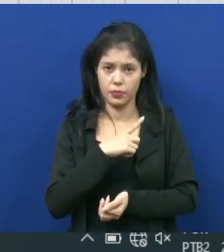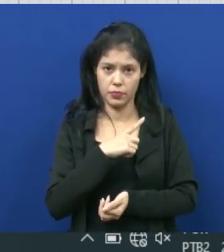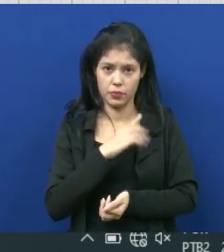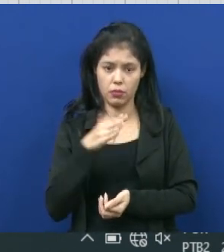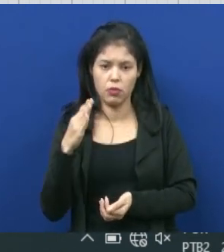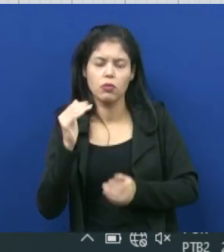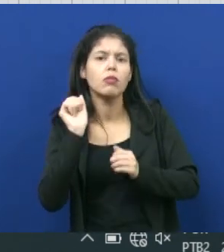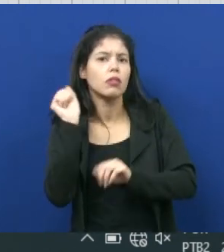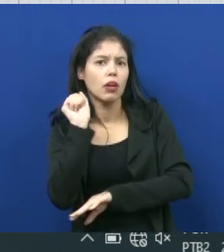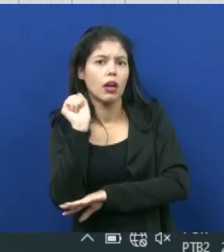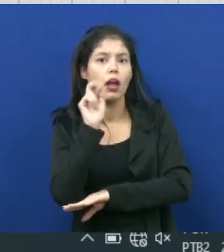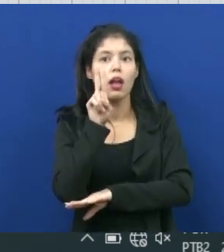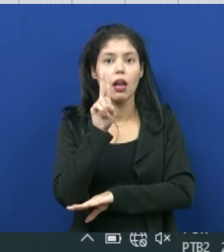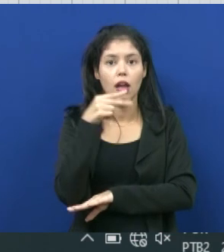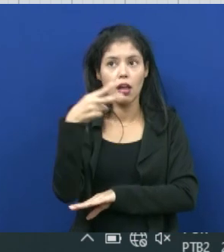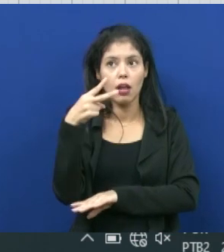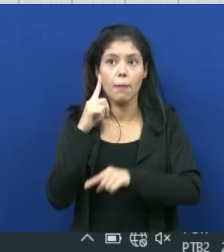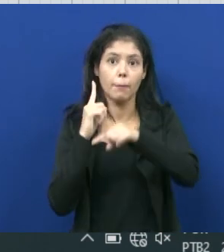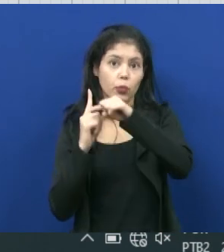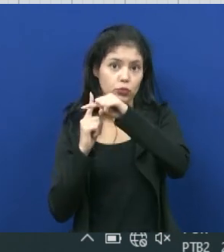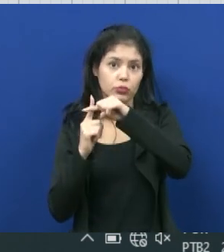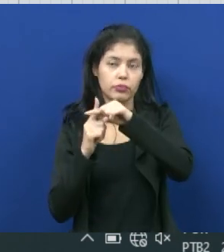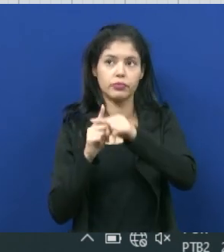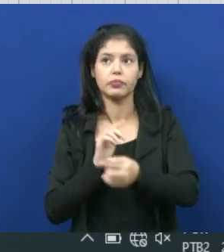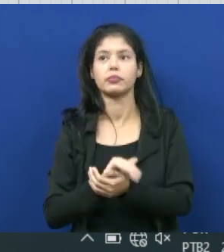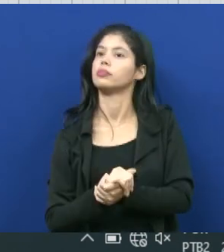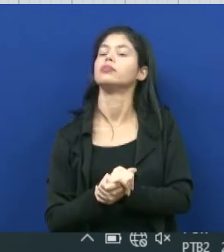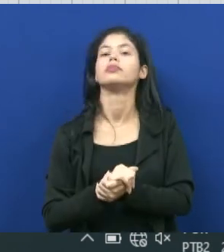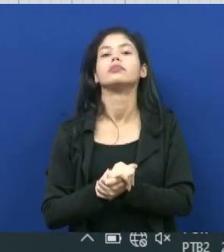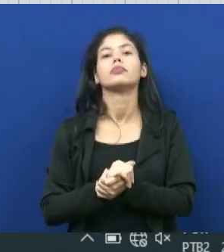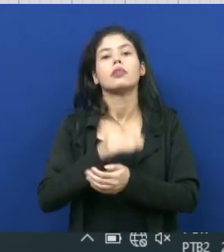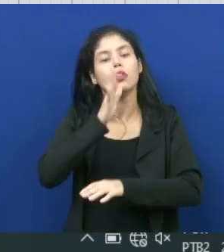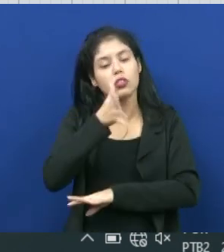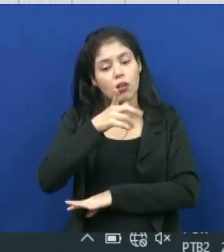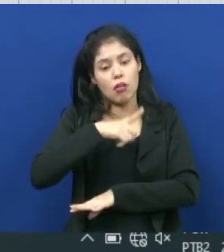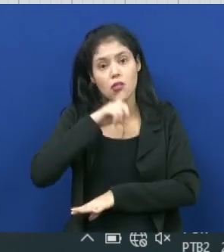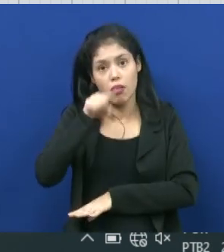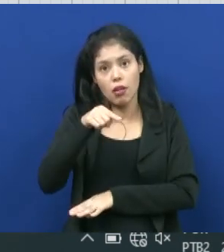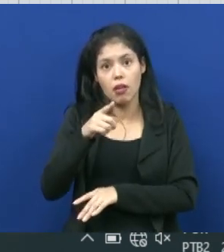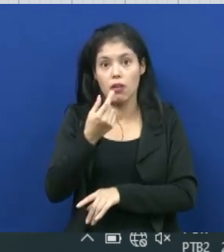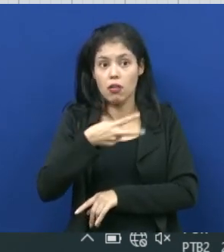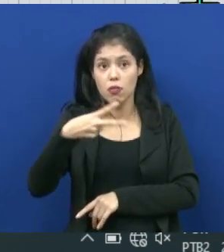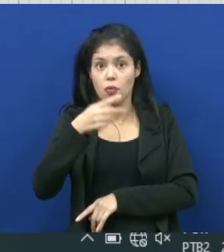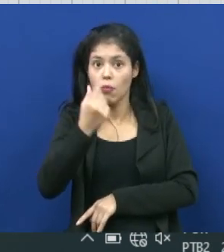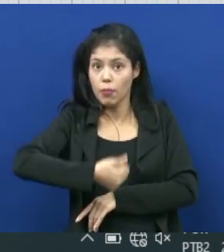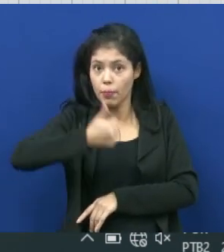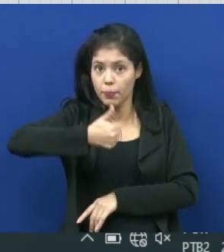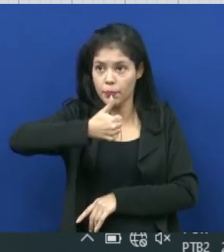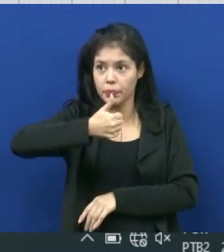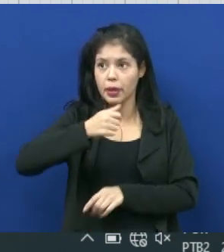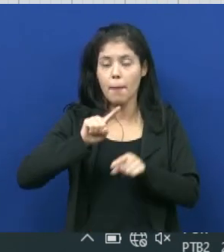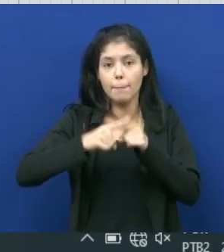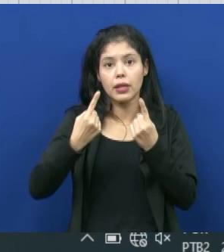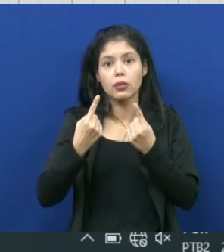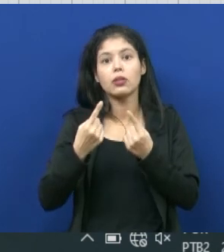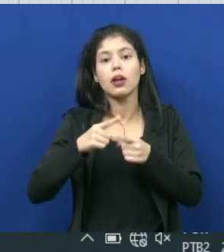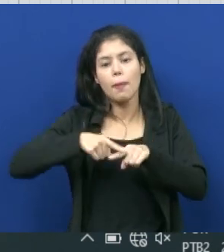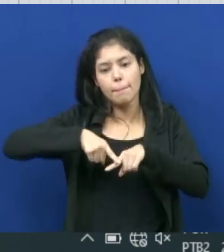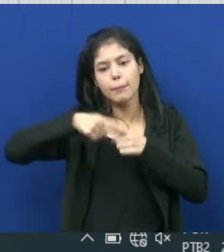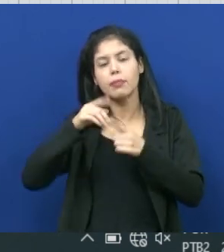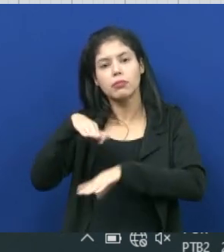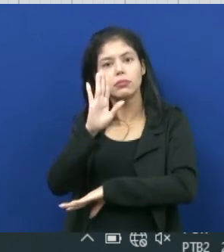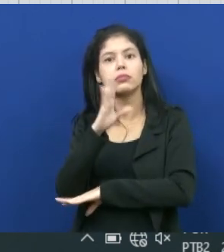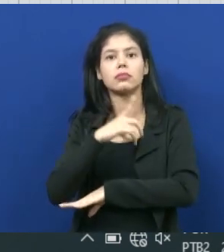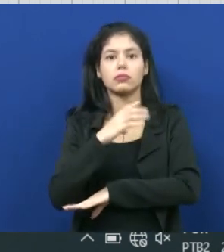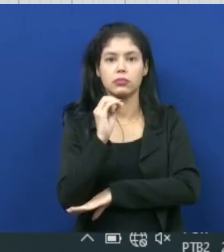quando o A é positivo. Nesse caso, A já é positivo, A é igual a 1. Ele é maior que 0.